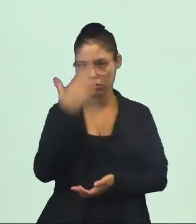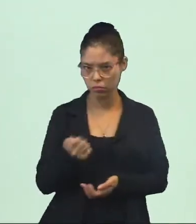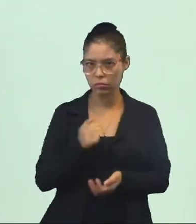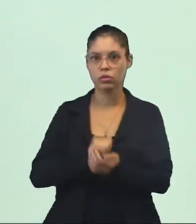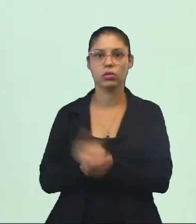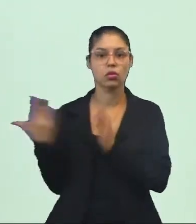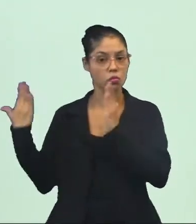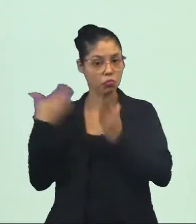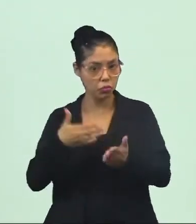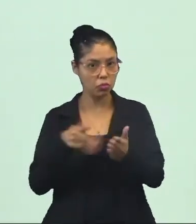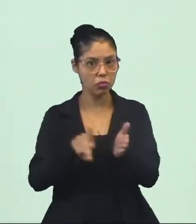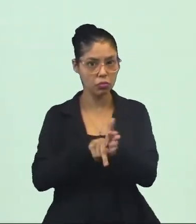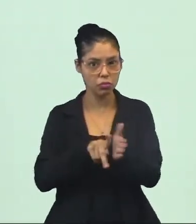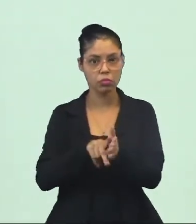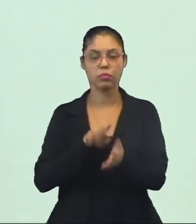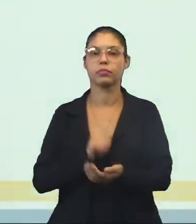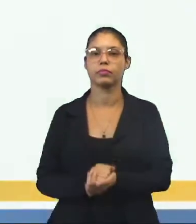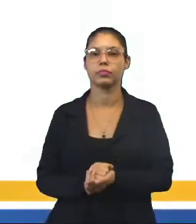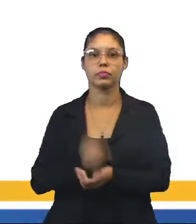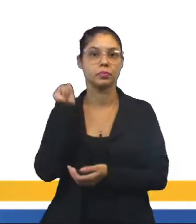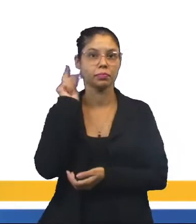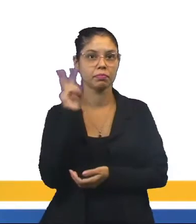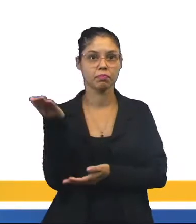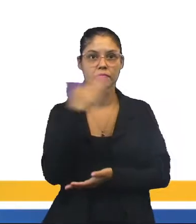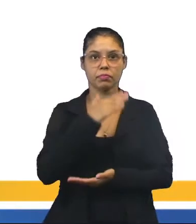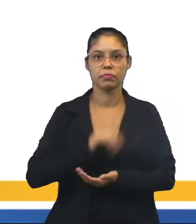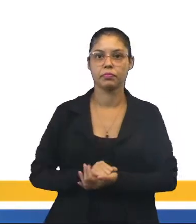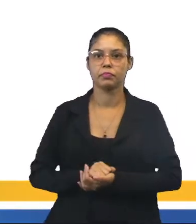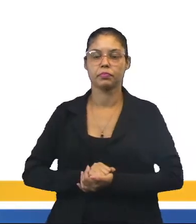sobre determinado assunto. Ok? Vamos lá.